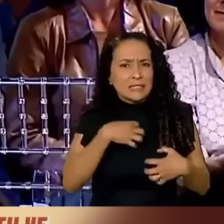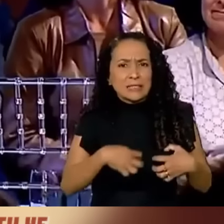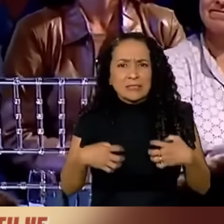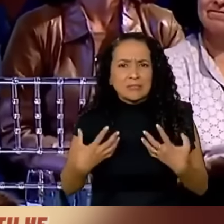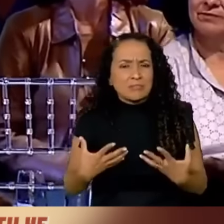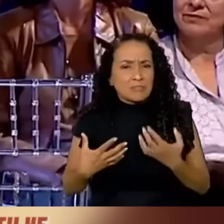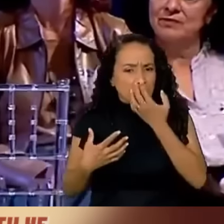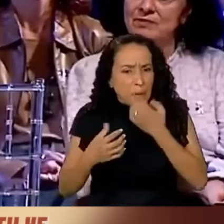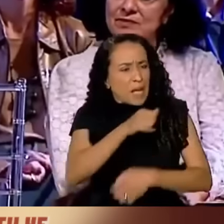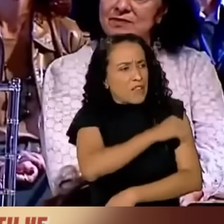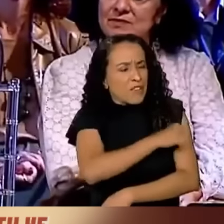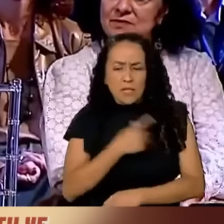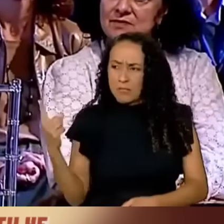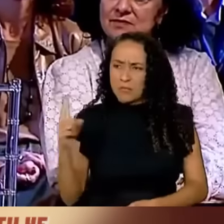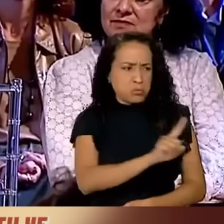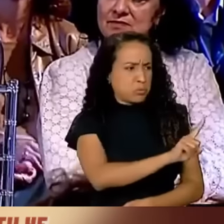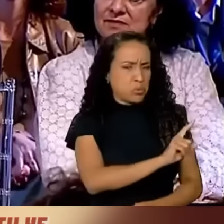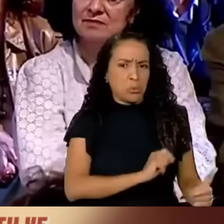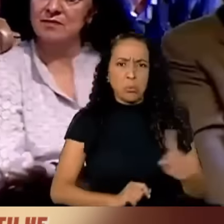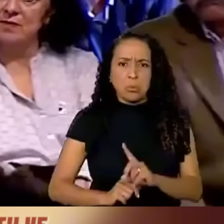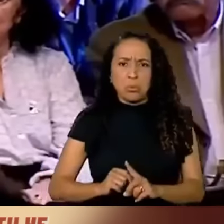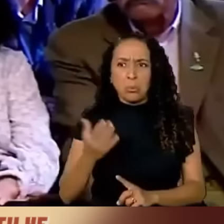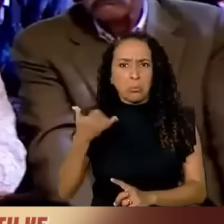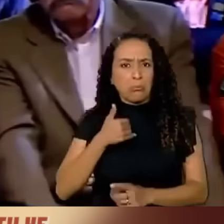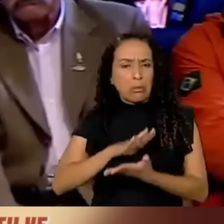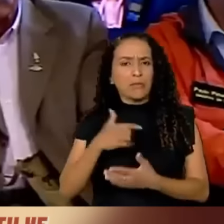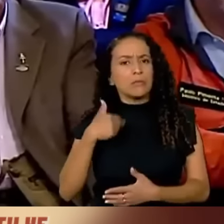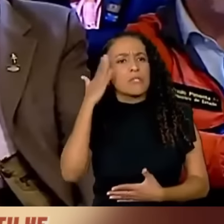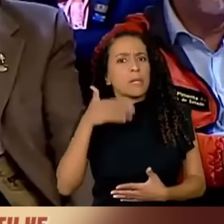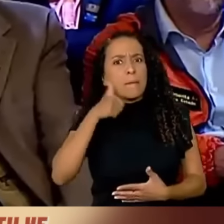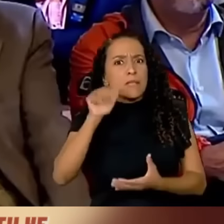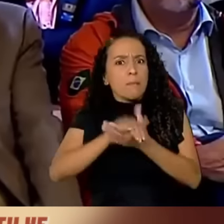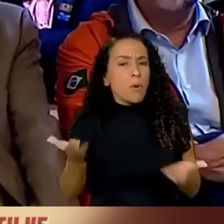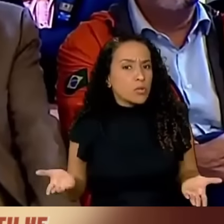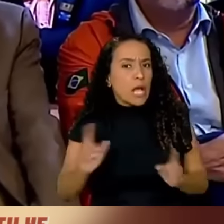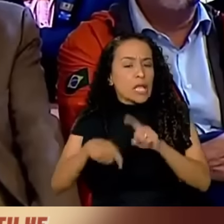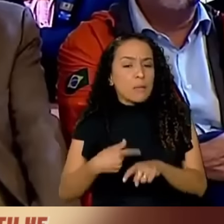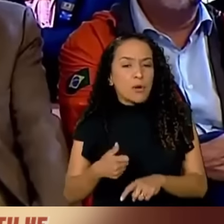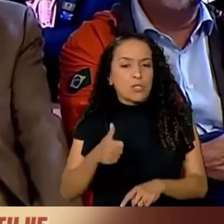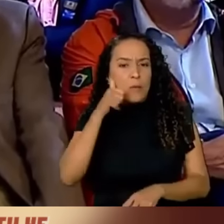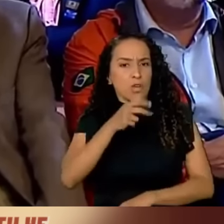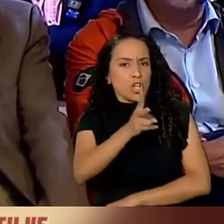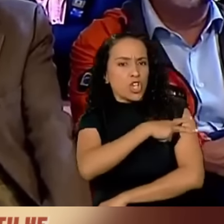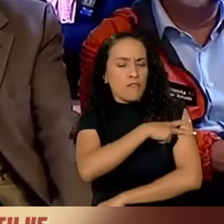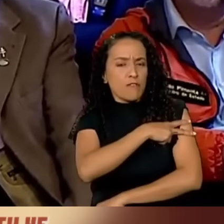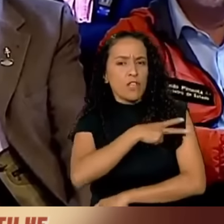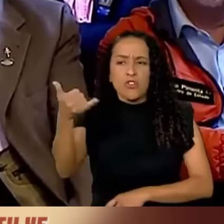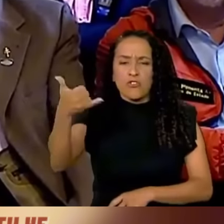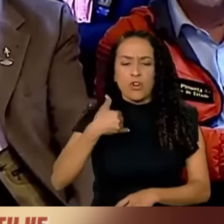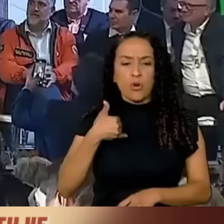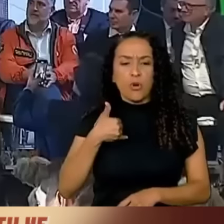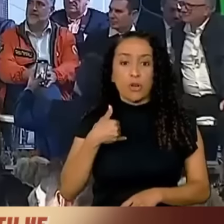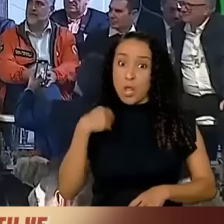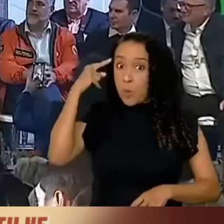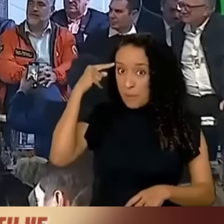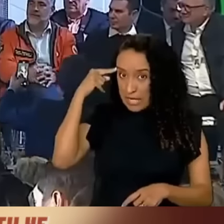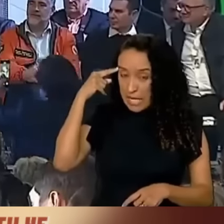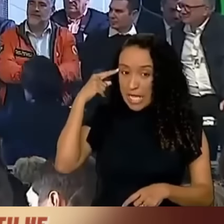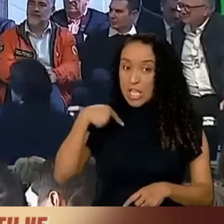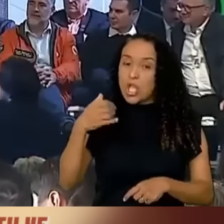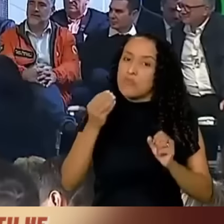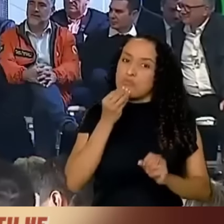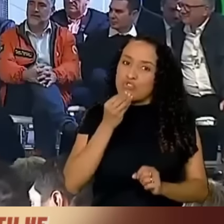A enfermeira passava por mim, não falava nada, e eu querendo saber da minha mulher. Daqui a pouco veio uma chefona lá e falou para mim, eu pensando que